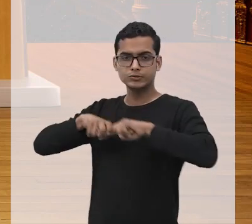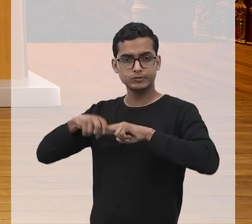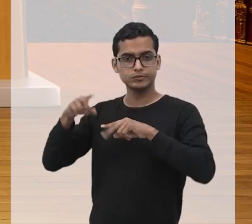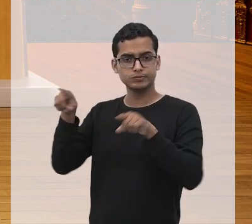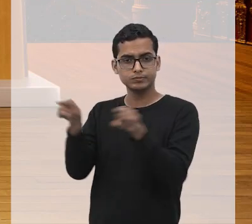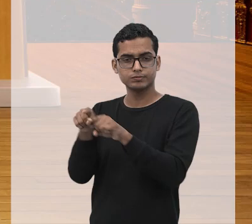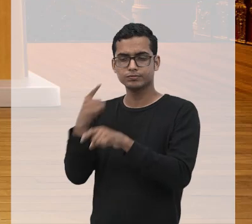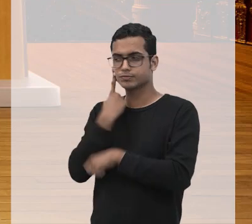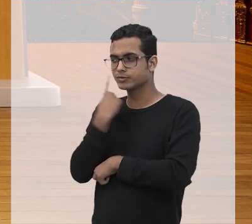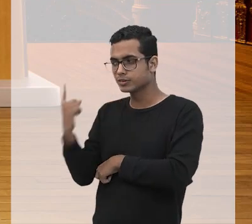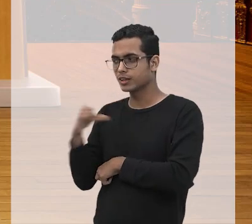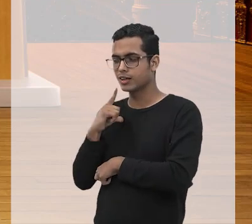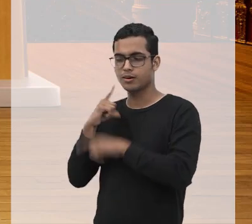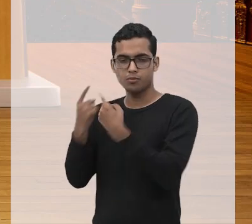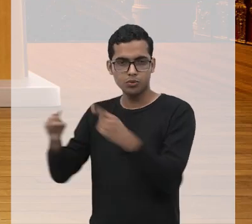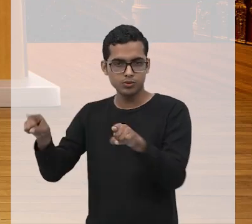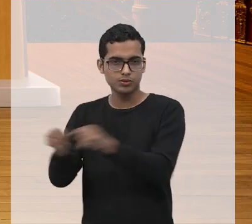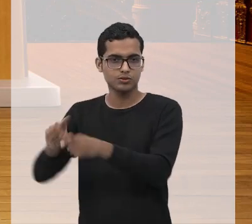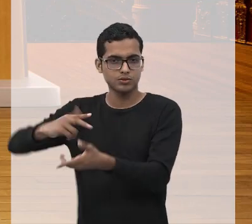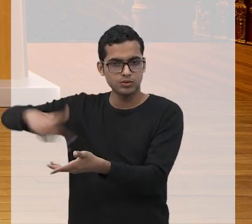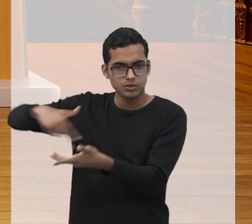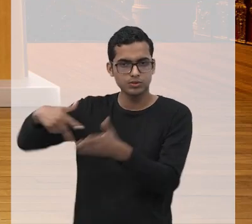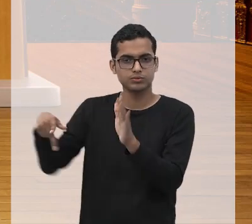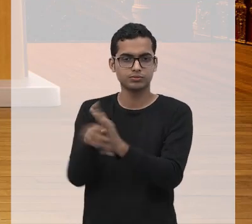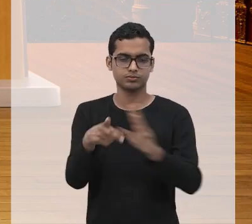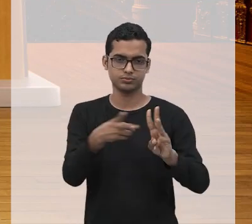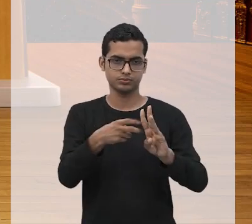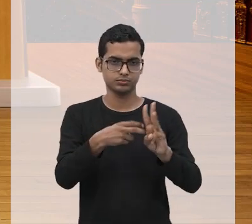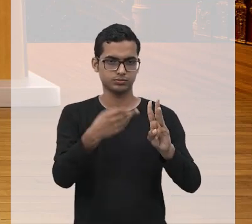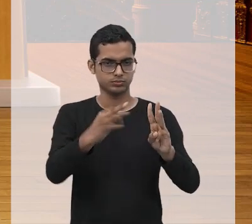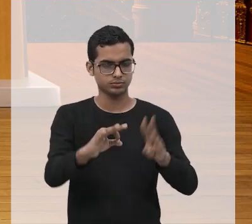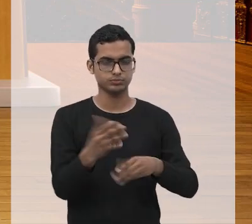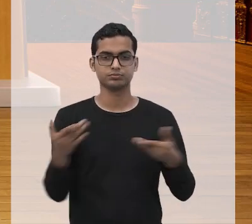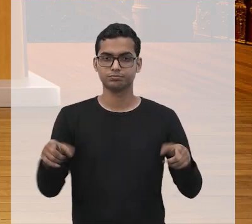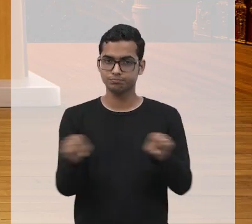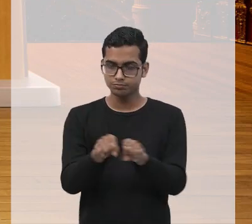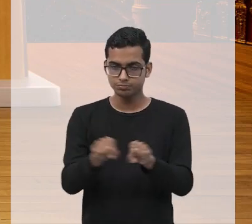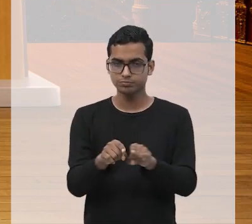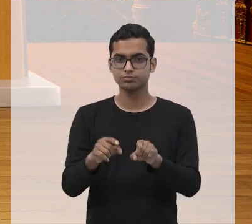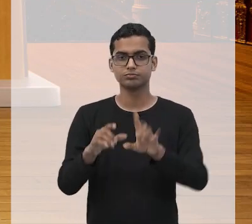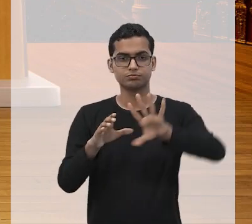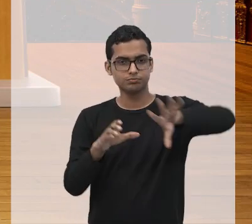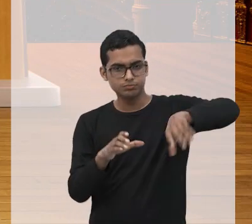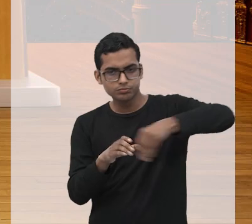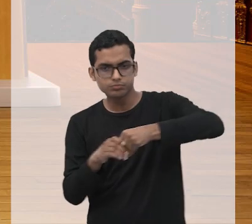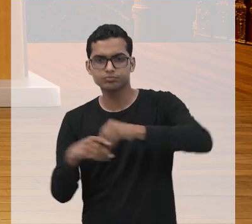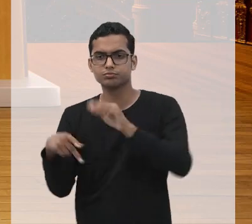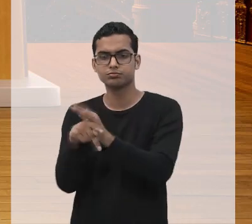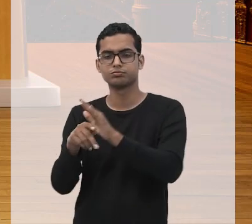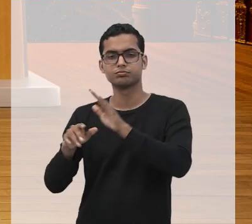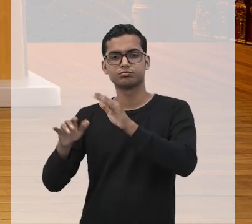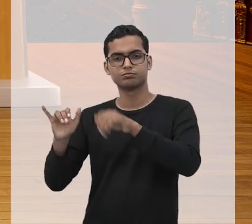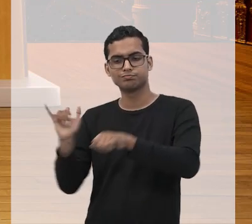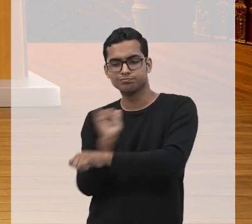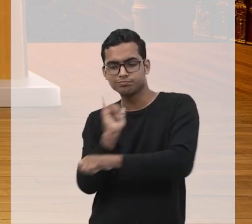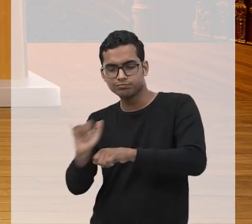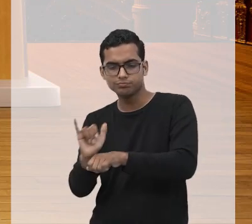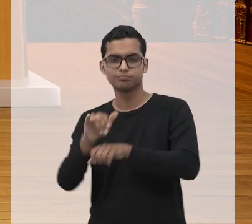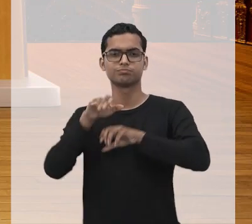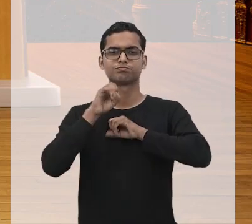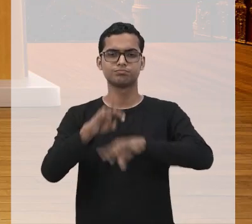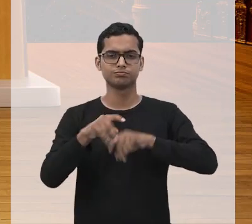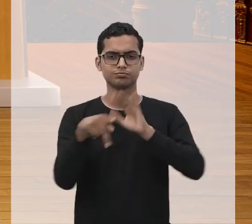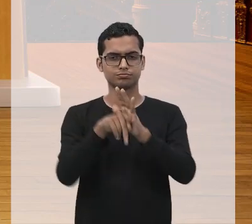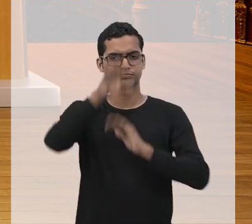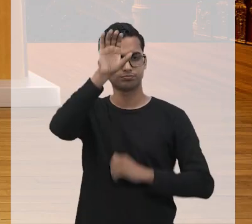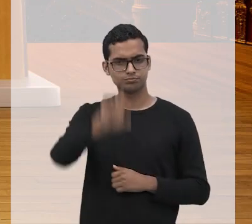sua música e a sua dança. Tudo isso, gente, fazia parte desse processo de